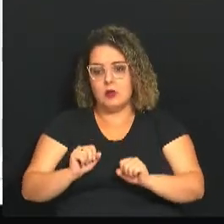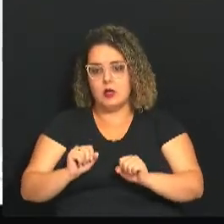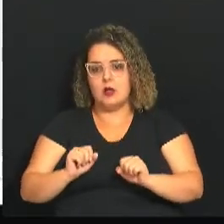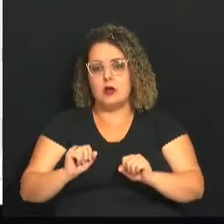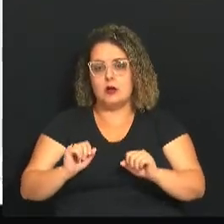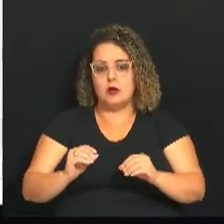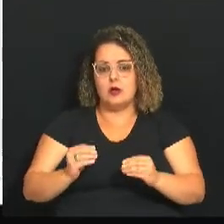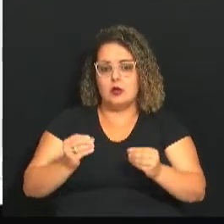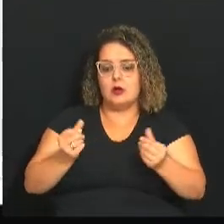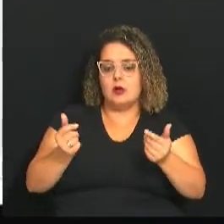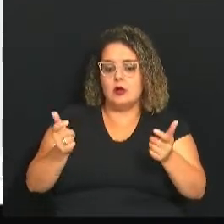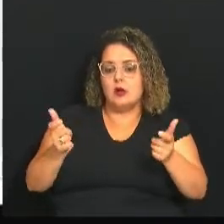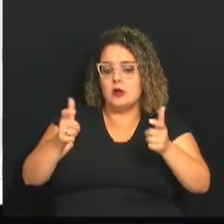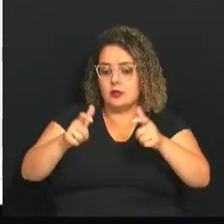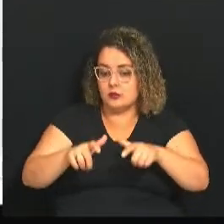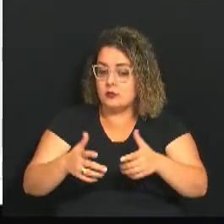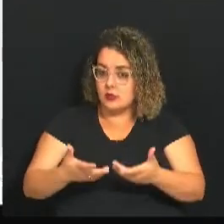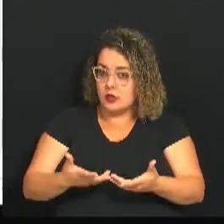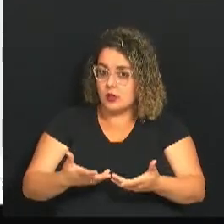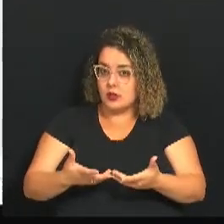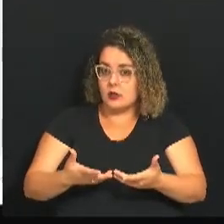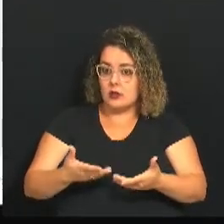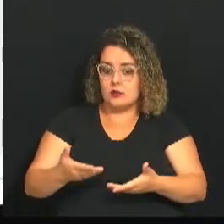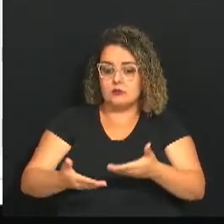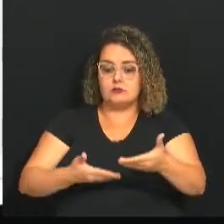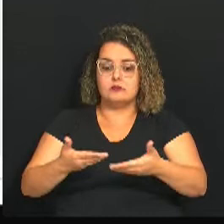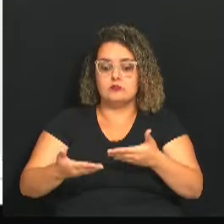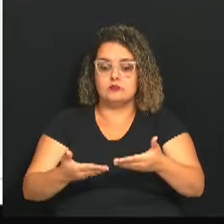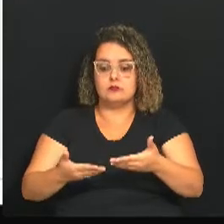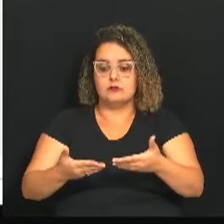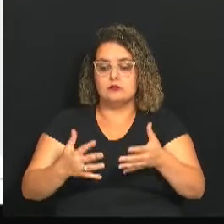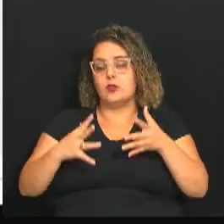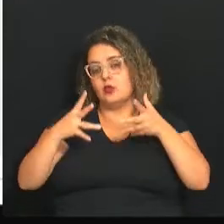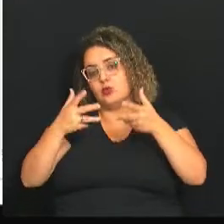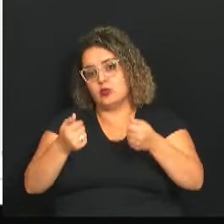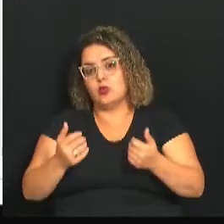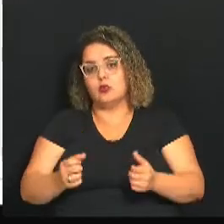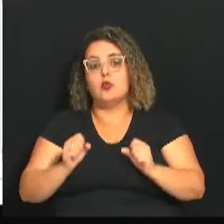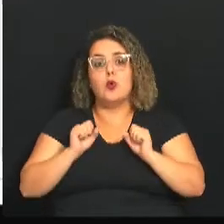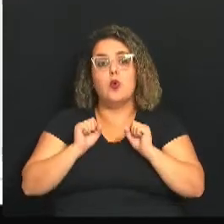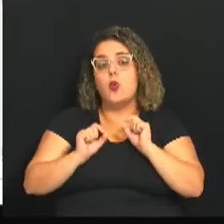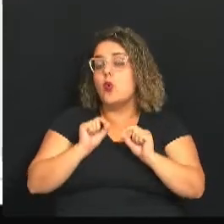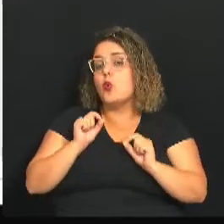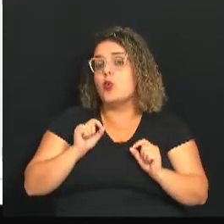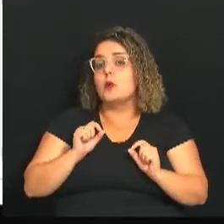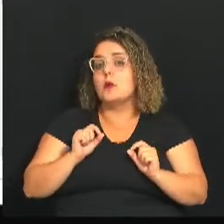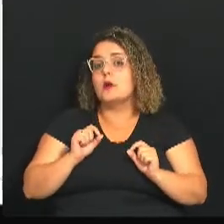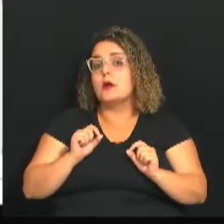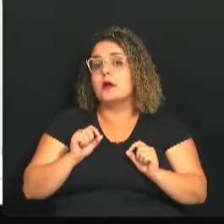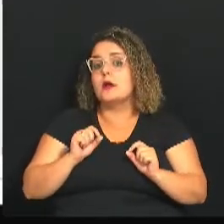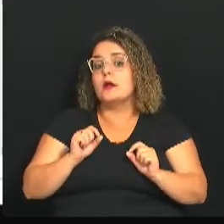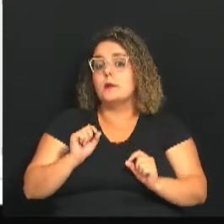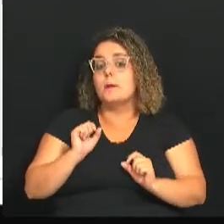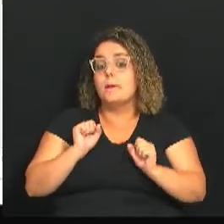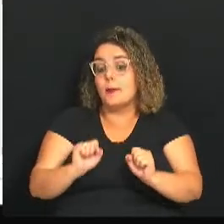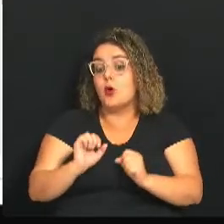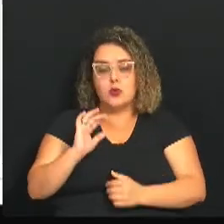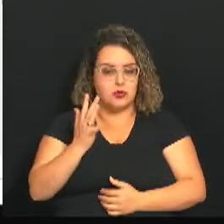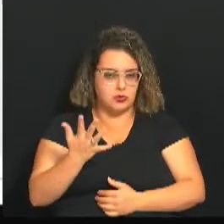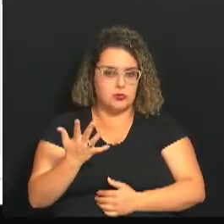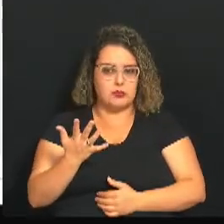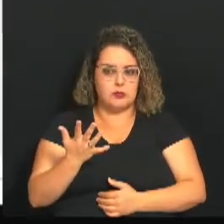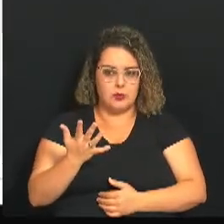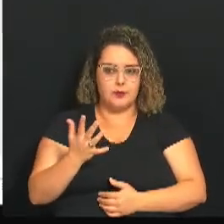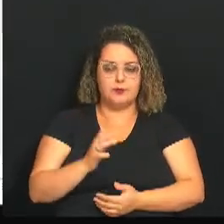cai e a gente trata em termos mais genéricos, né, do que se espera. E o principal objetivo da previsão